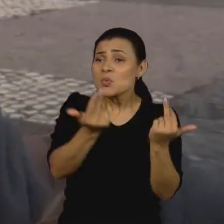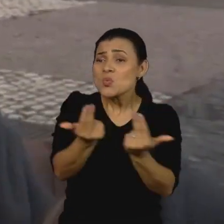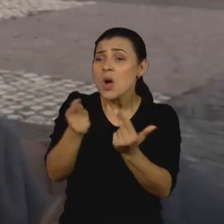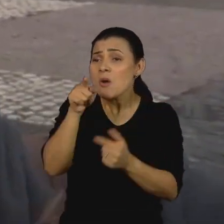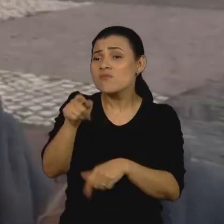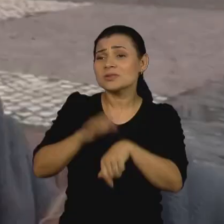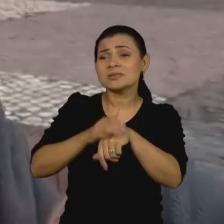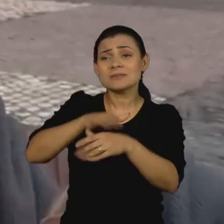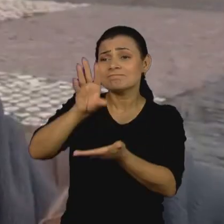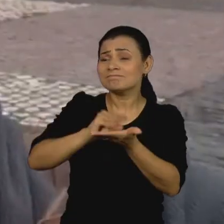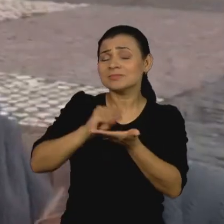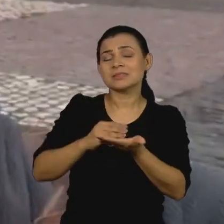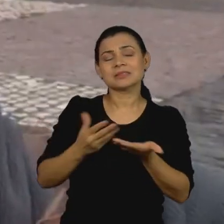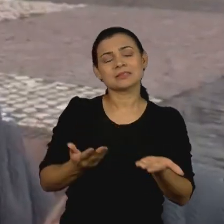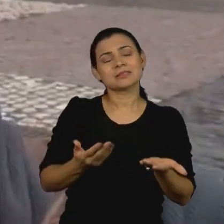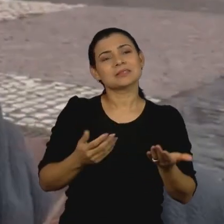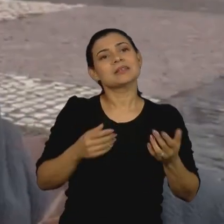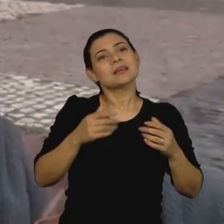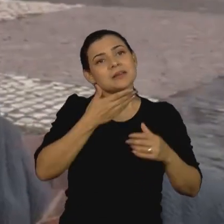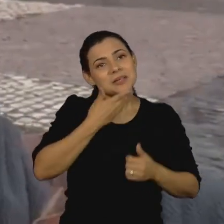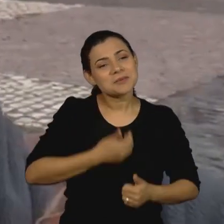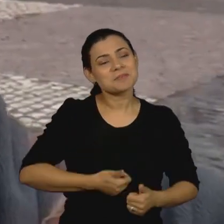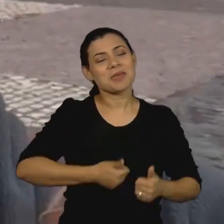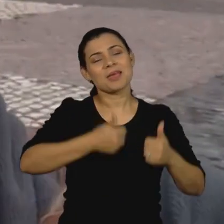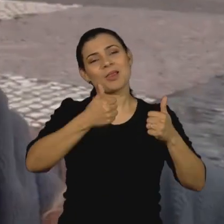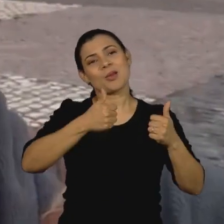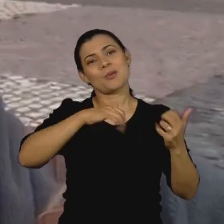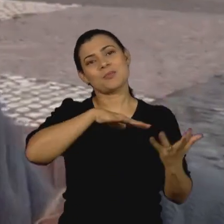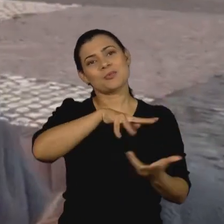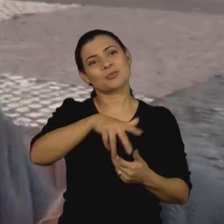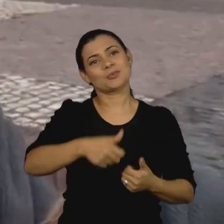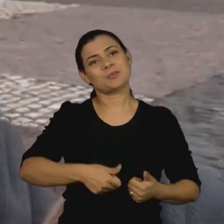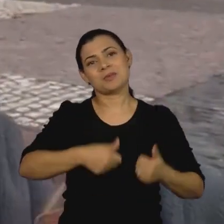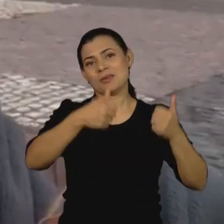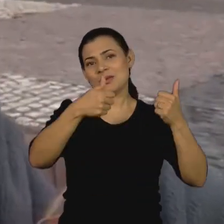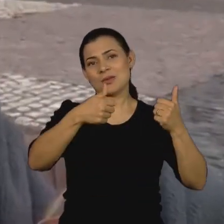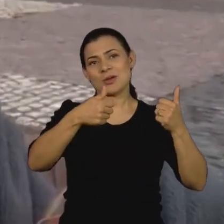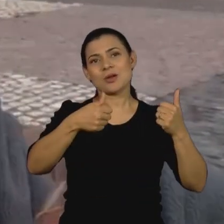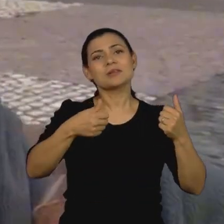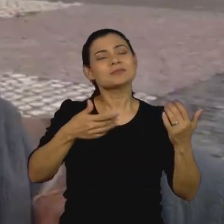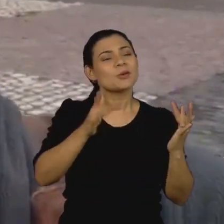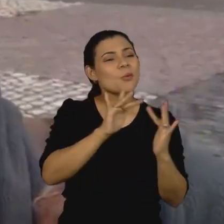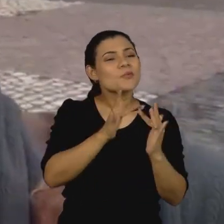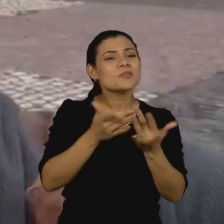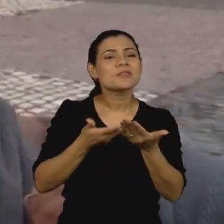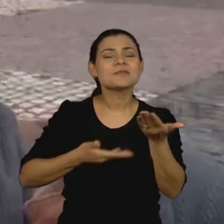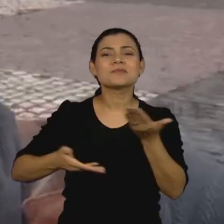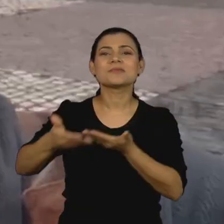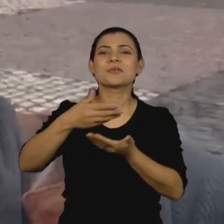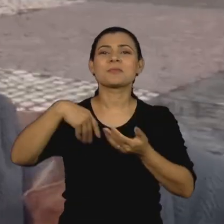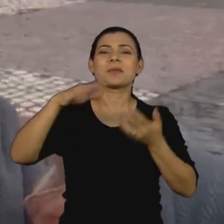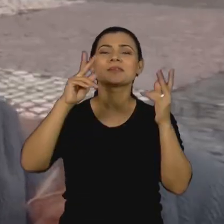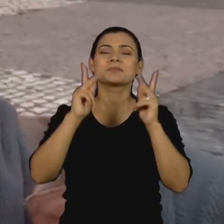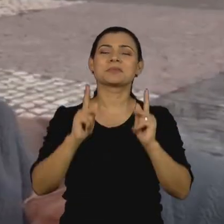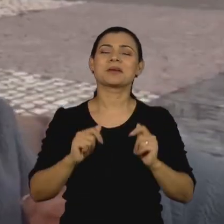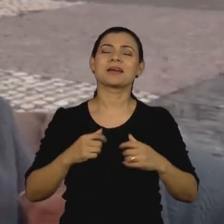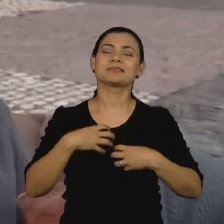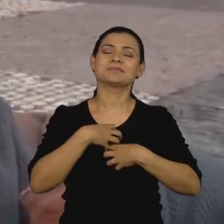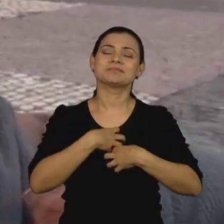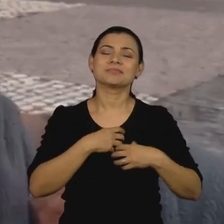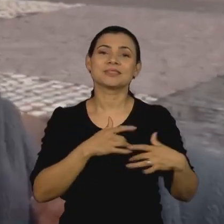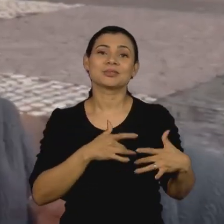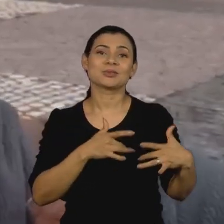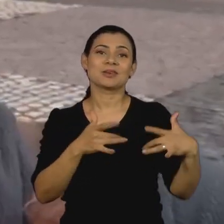Paulo Betti, a gente teria uma civilização muito melhor, um convívio muito mais harmônico e